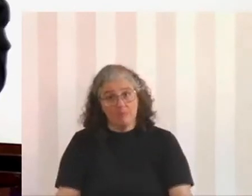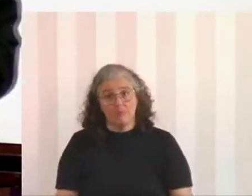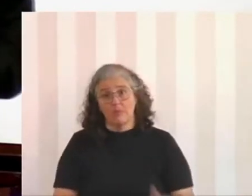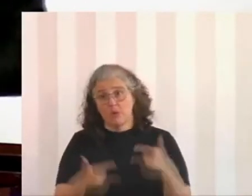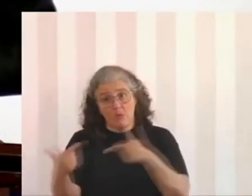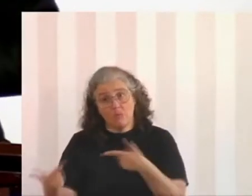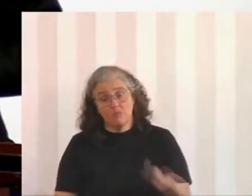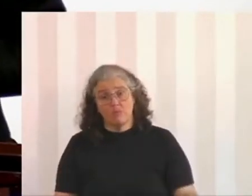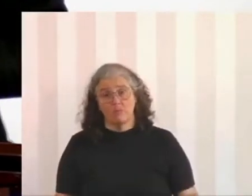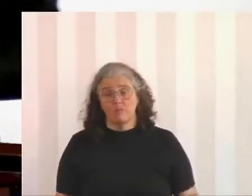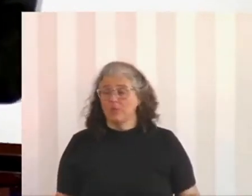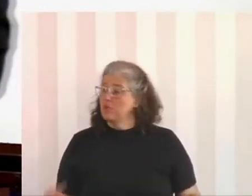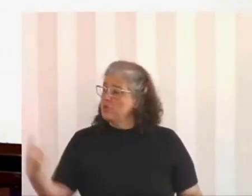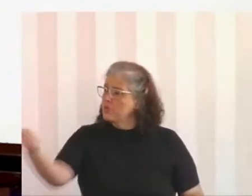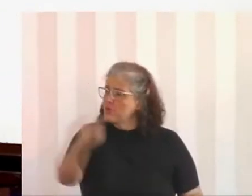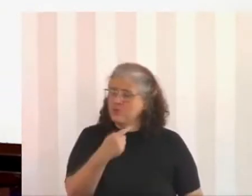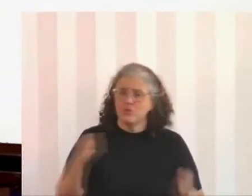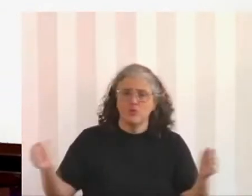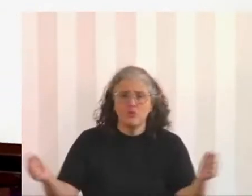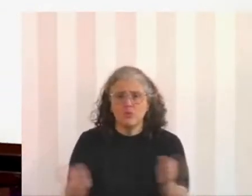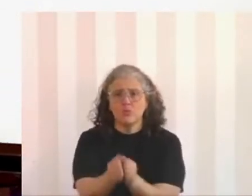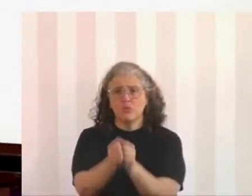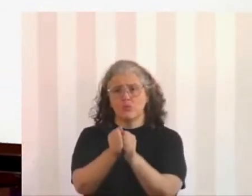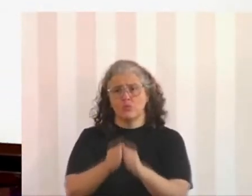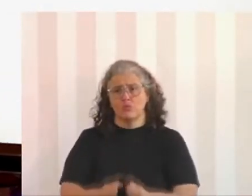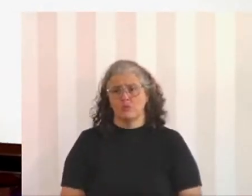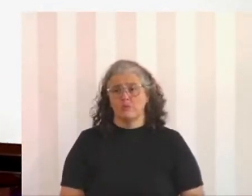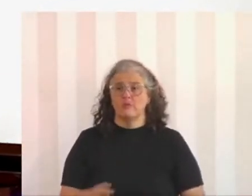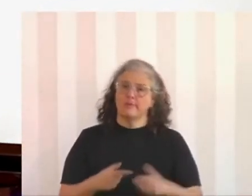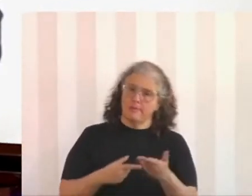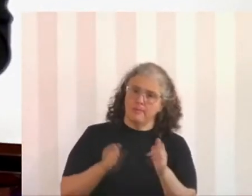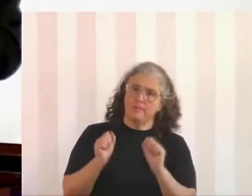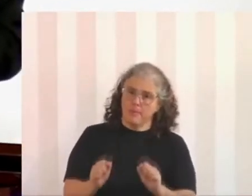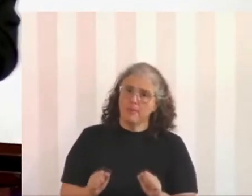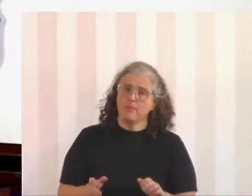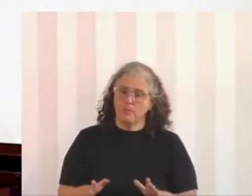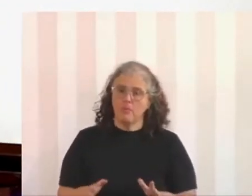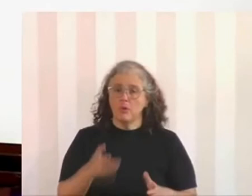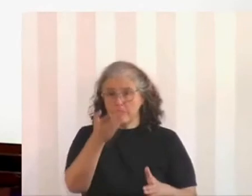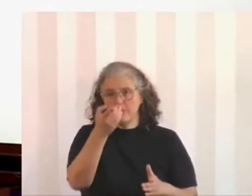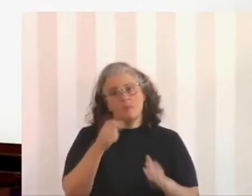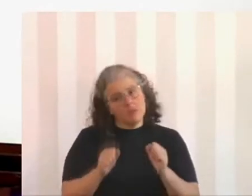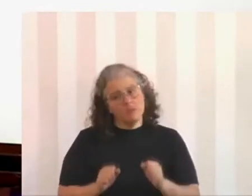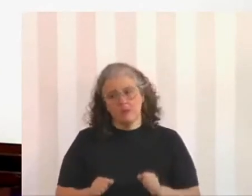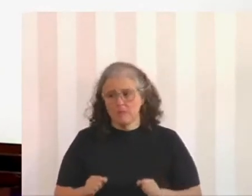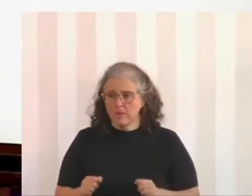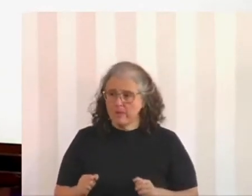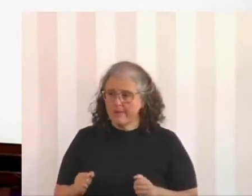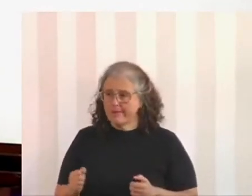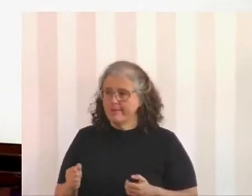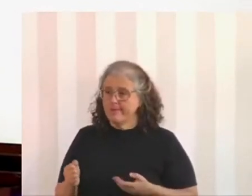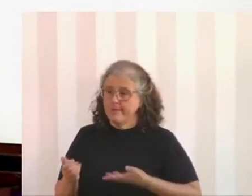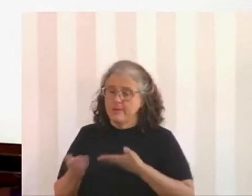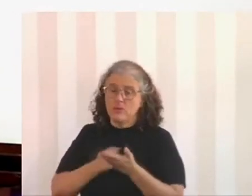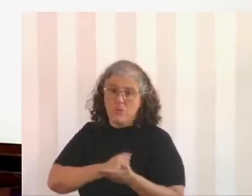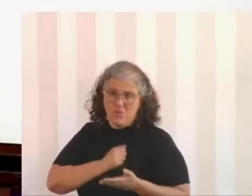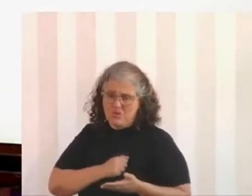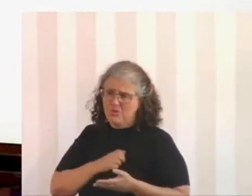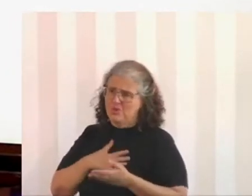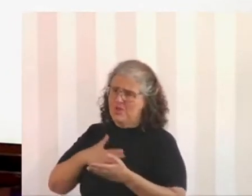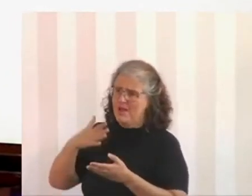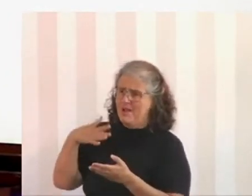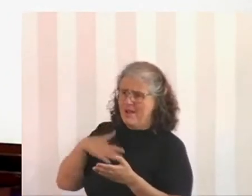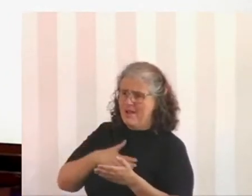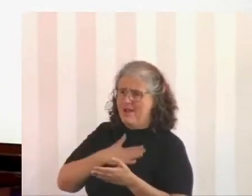temos que estar juntos. Você pode ter mais intimidade com alguns, mas afinidade não é desculpa